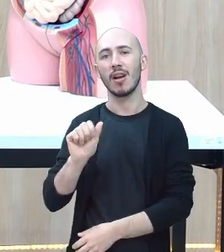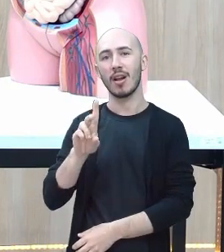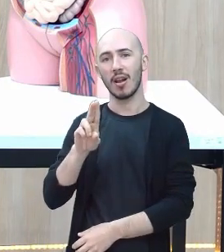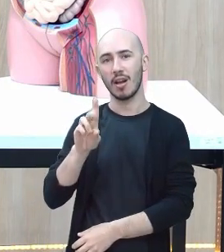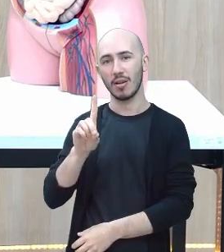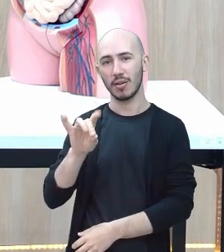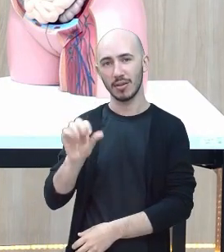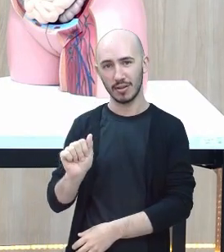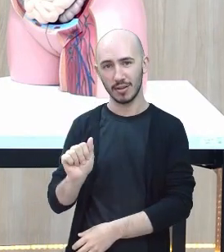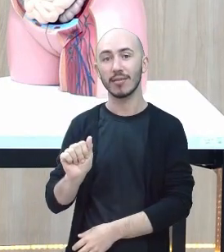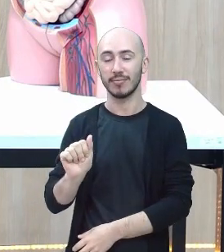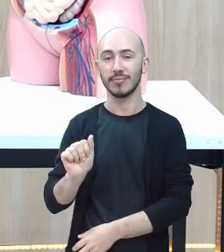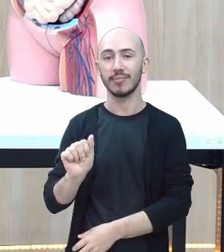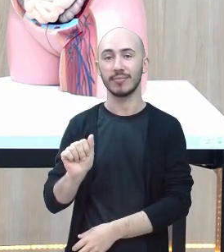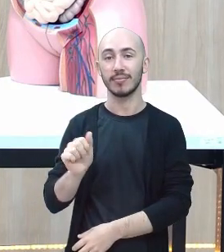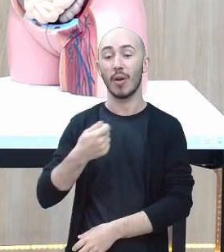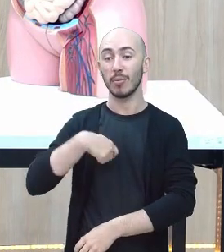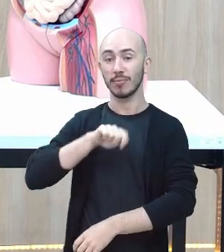e meu sinal...